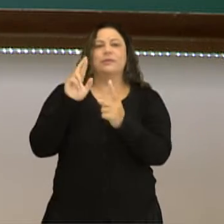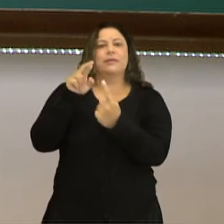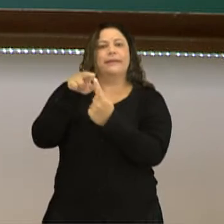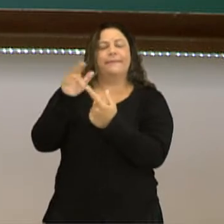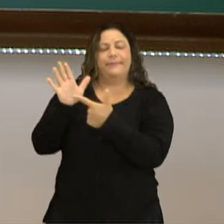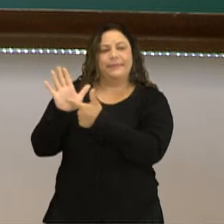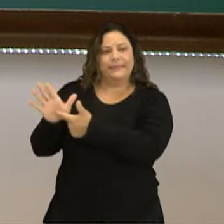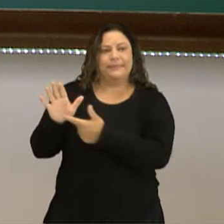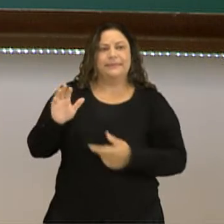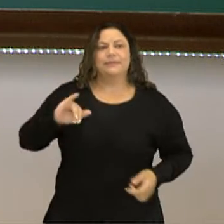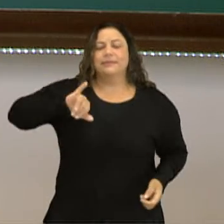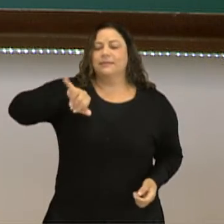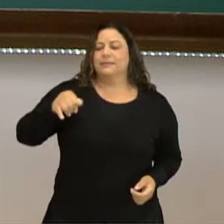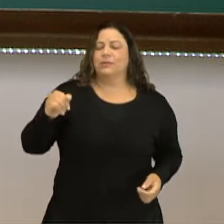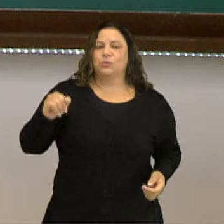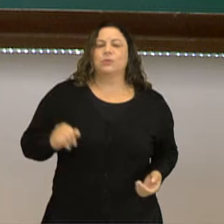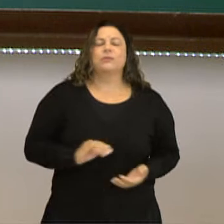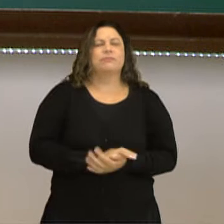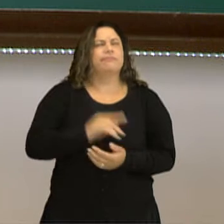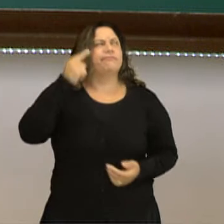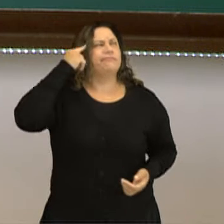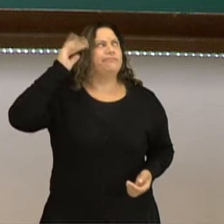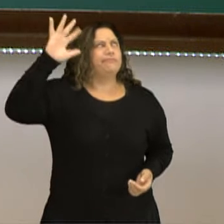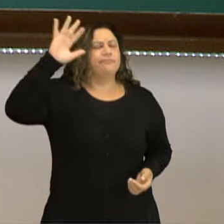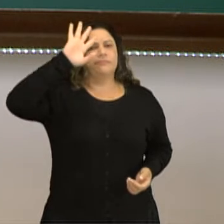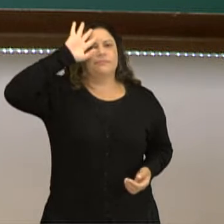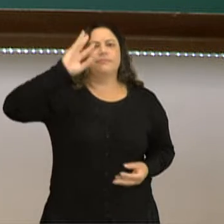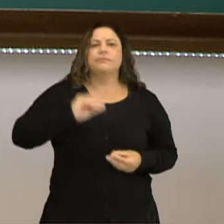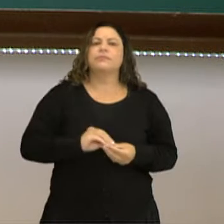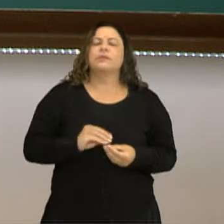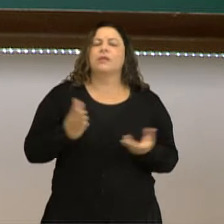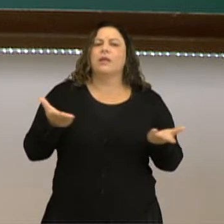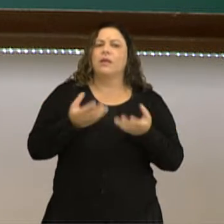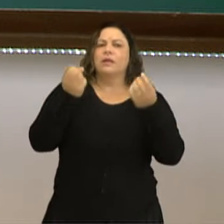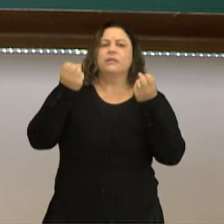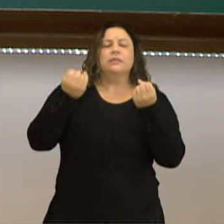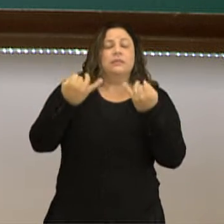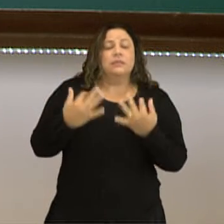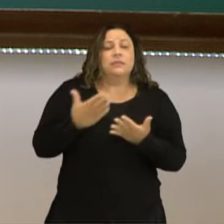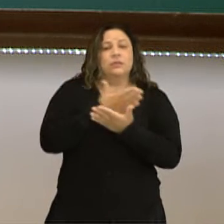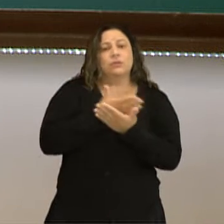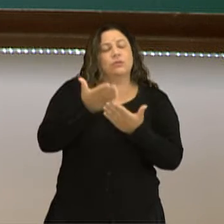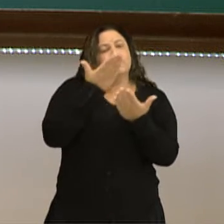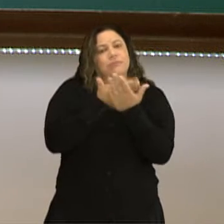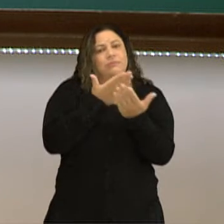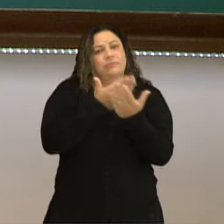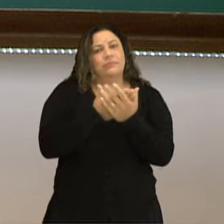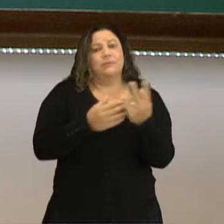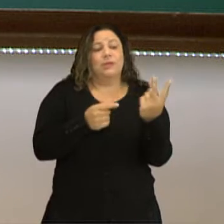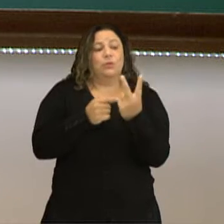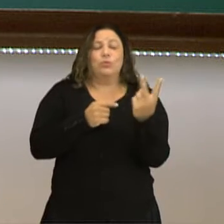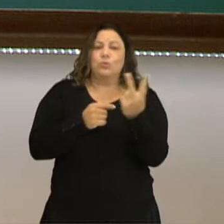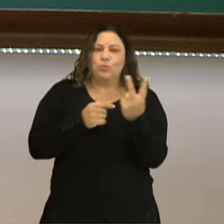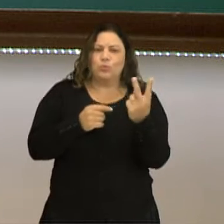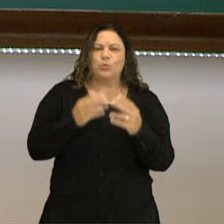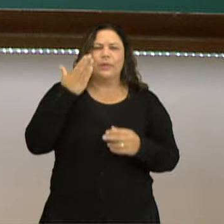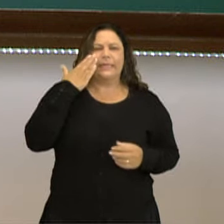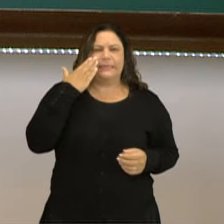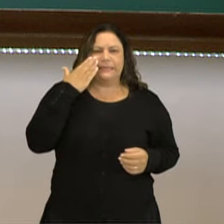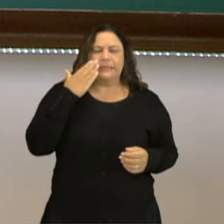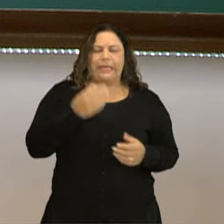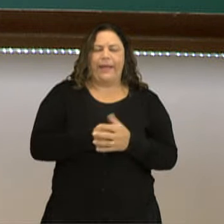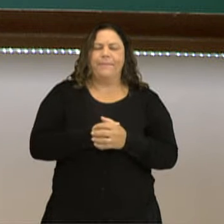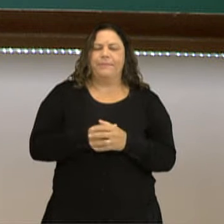uma lógica na nossa cabeça. Assim, eu falei no início da aula que se eu pego duas brasas, sabe a brasa do